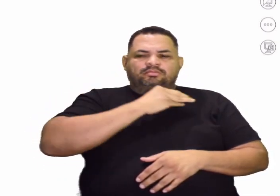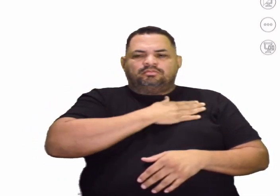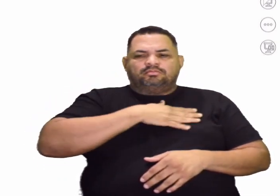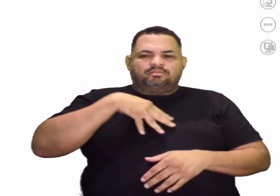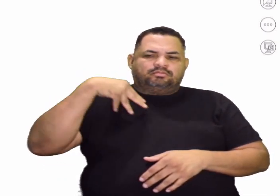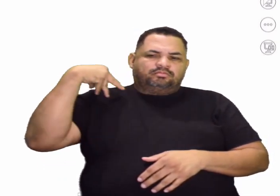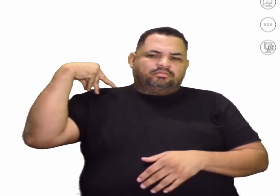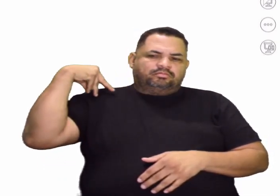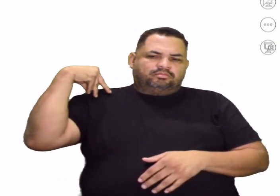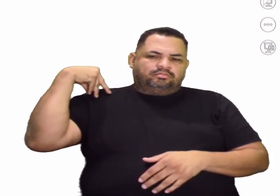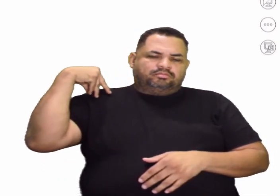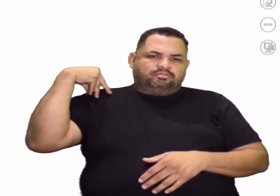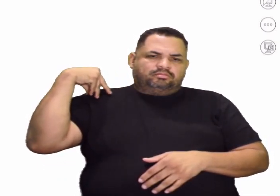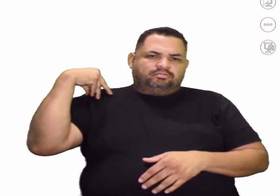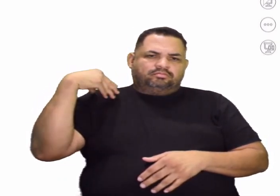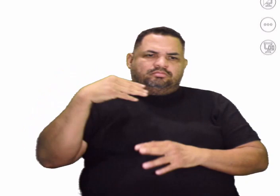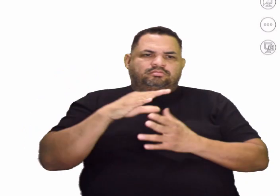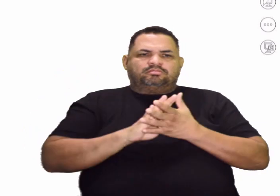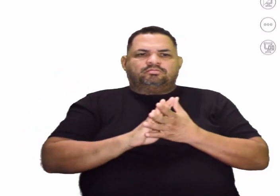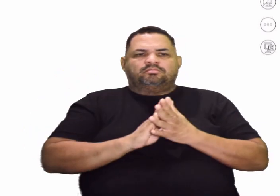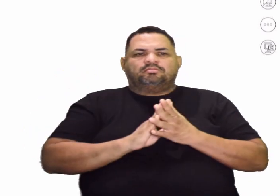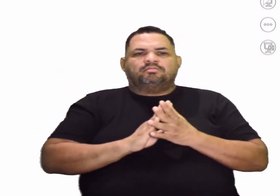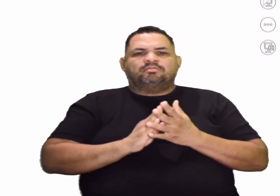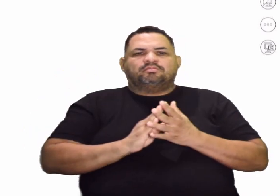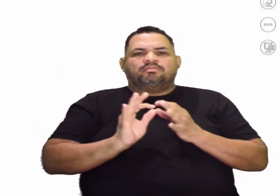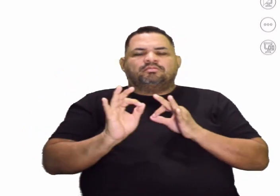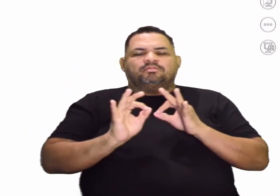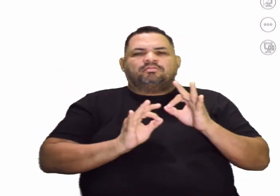foi o guru, no caso, né,